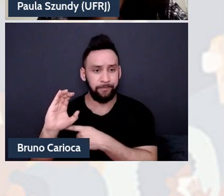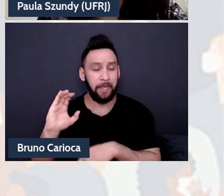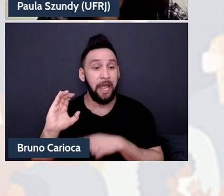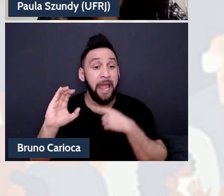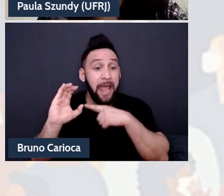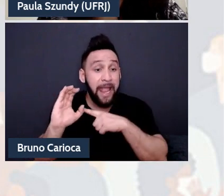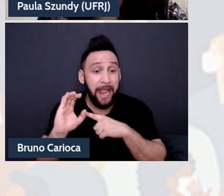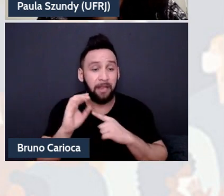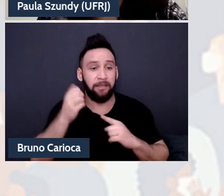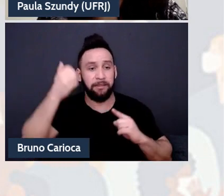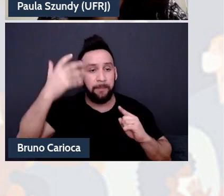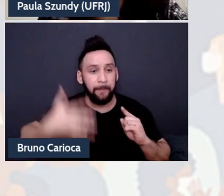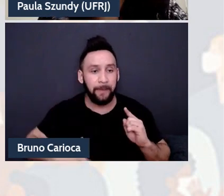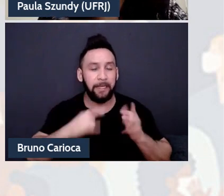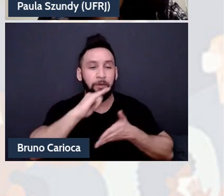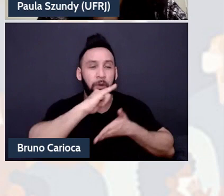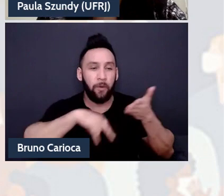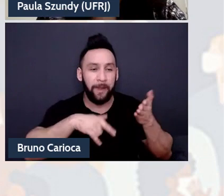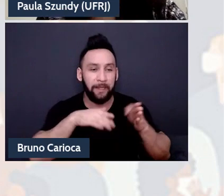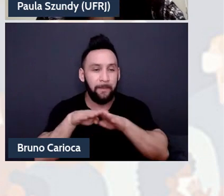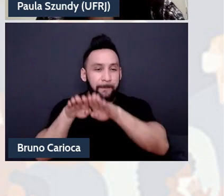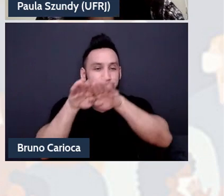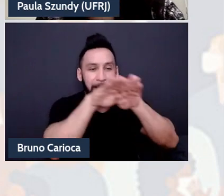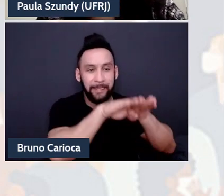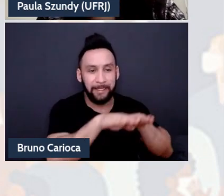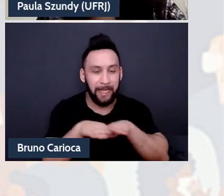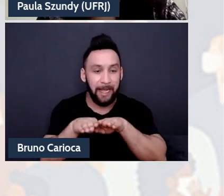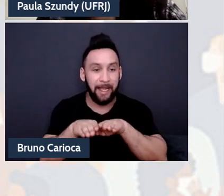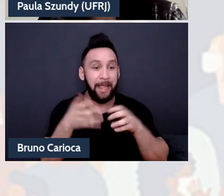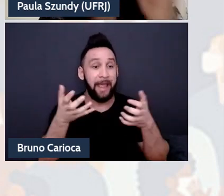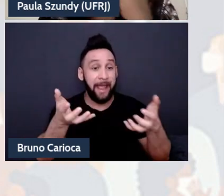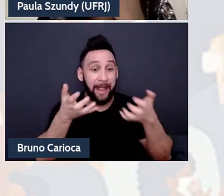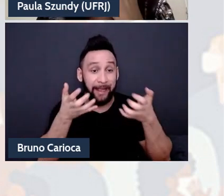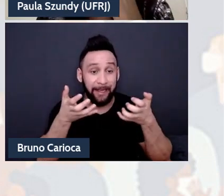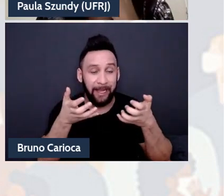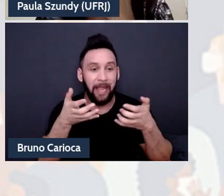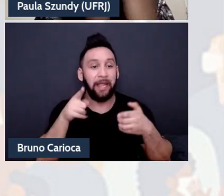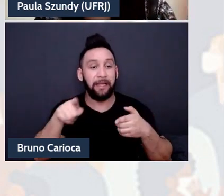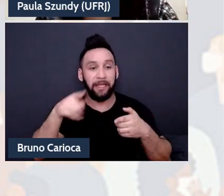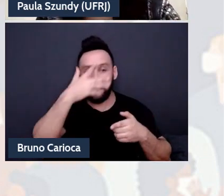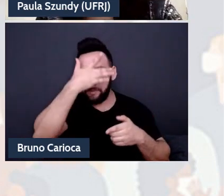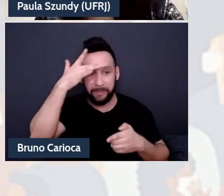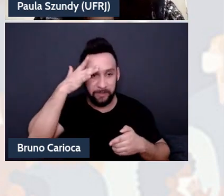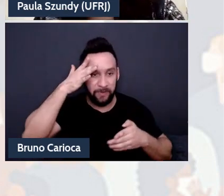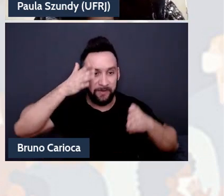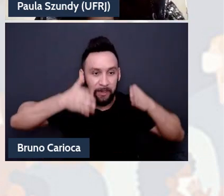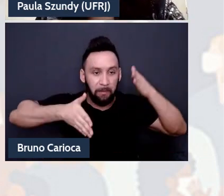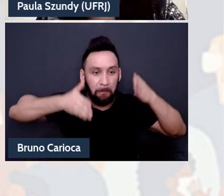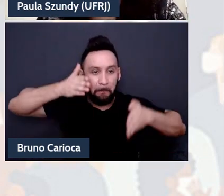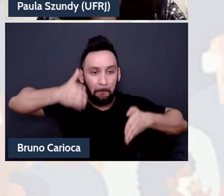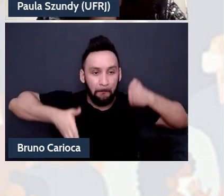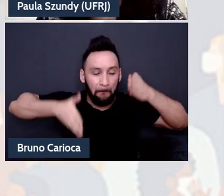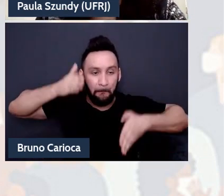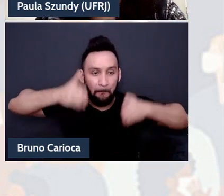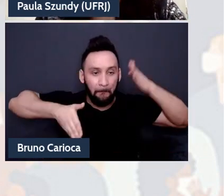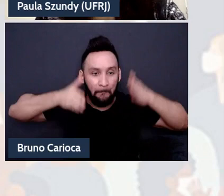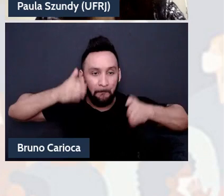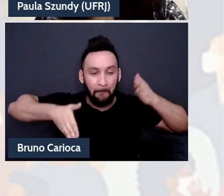de trabalho, de preferência imunes a qualquer aparato crítico. Aí